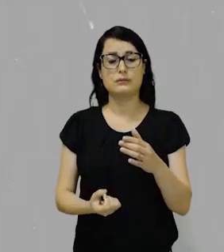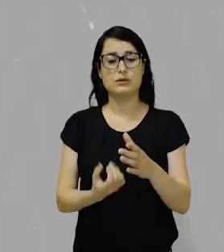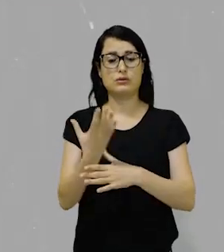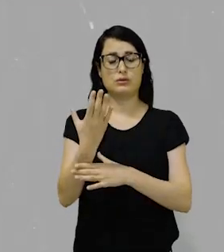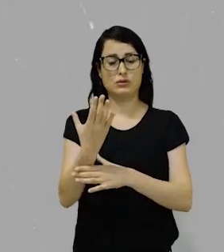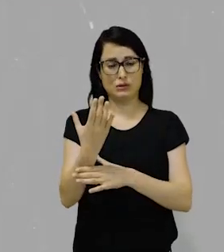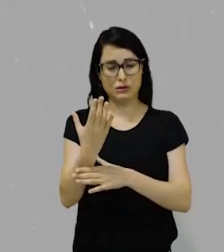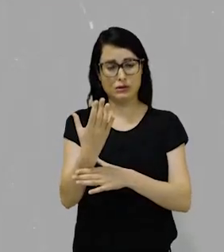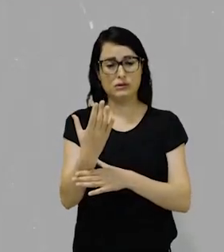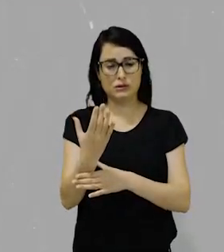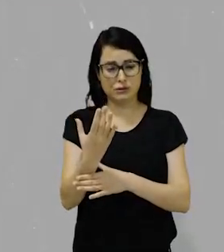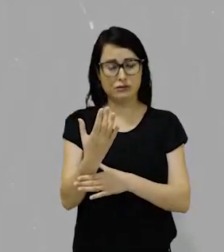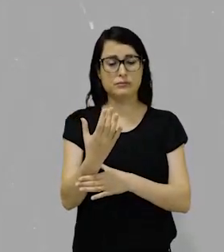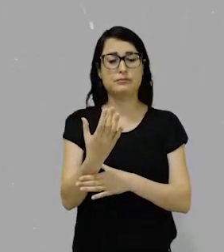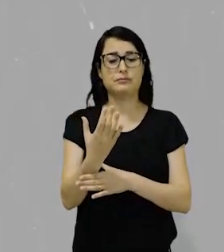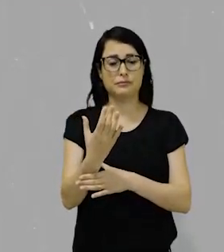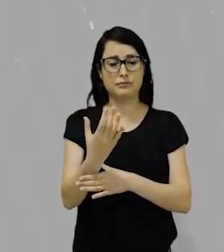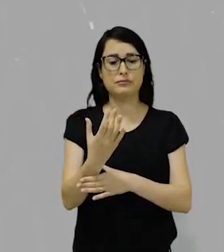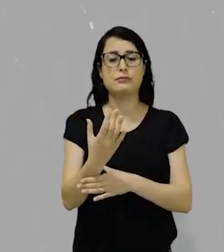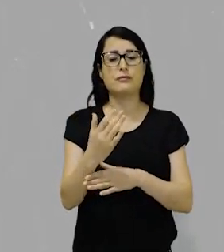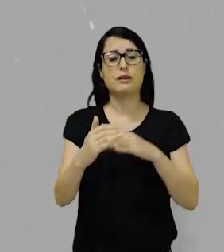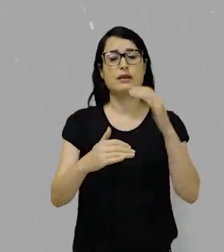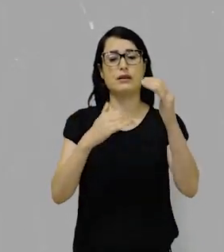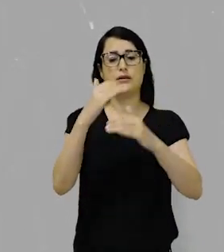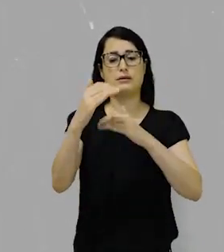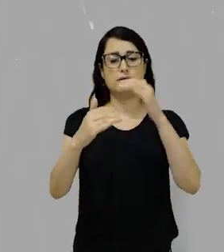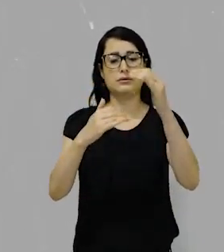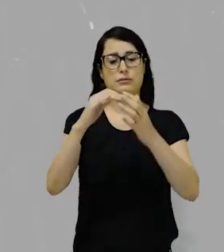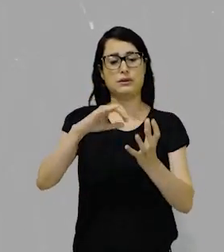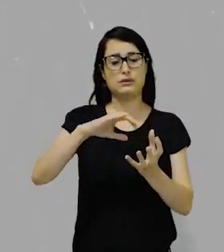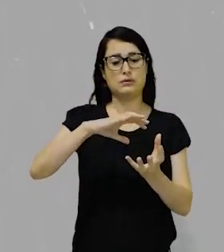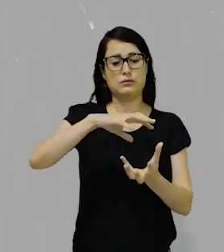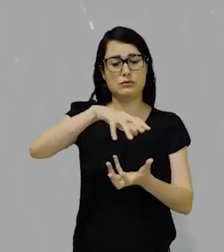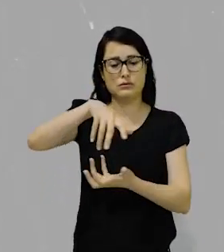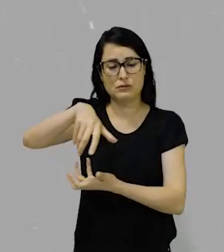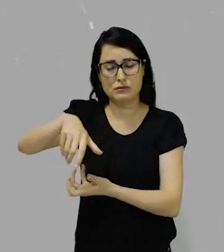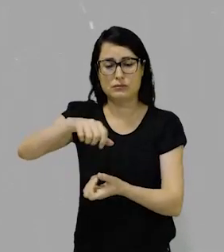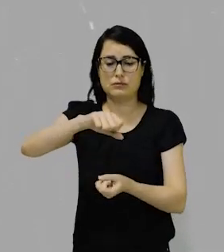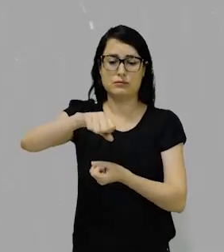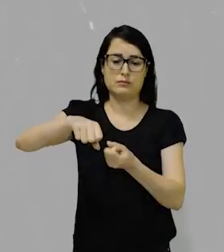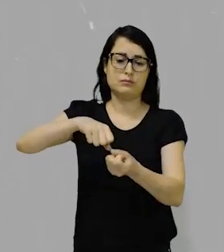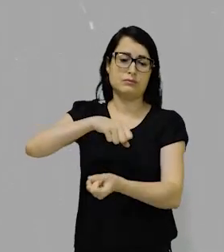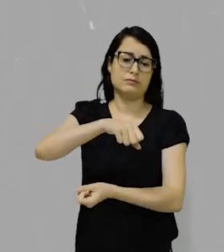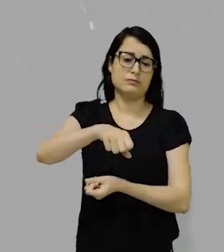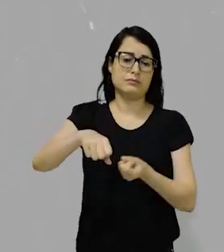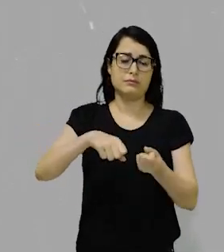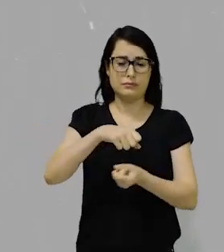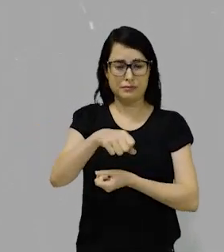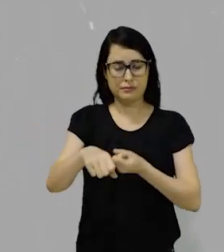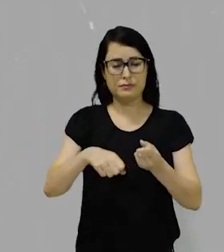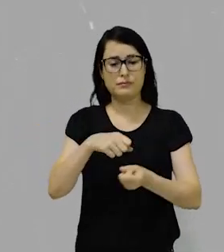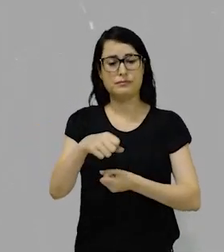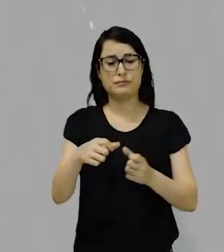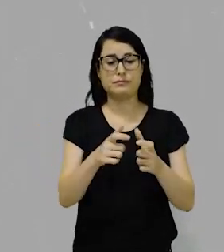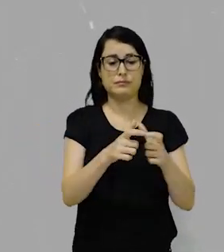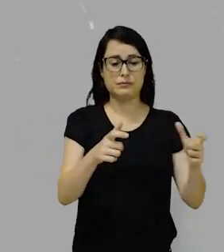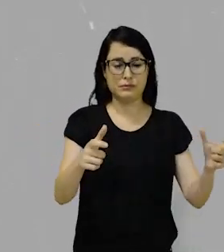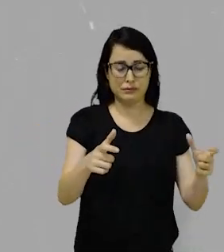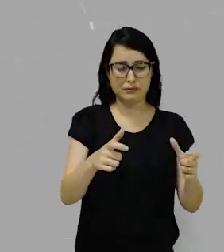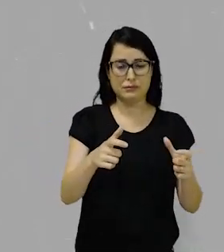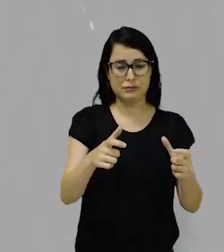de desenvolvimento sustentável, conciliar esse crescimento econômico com o